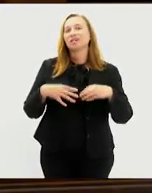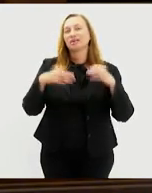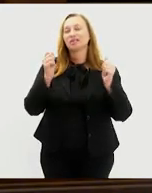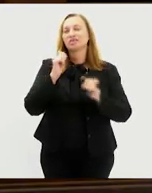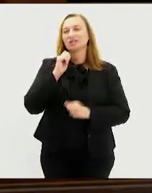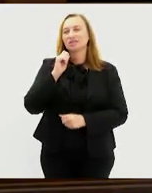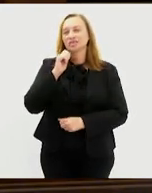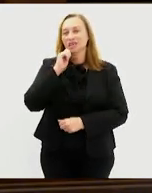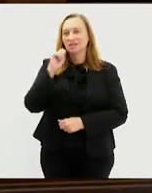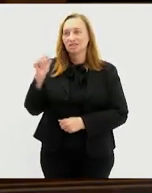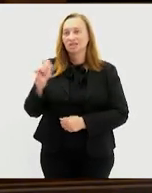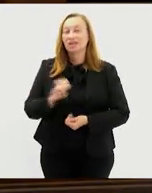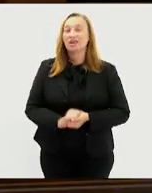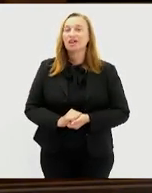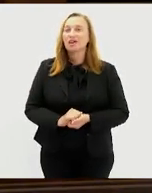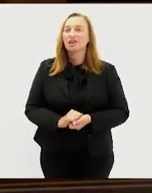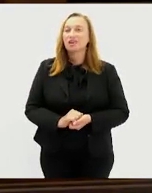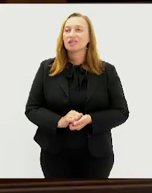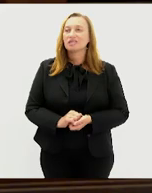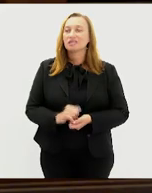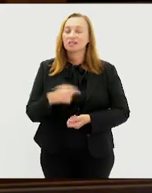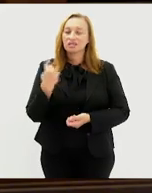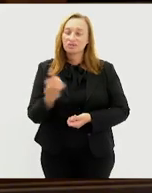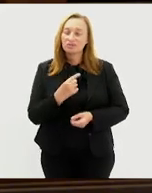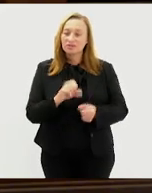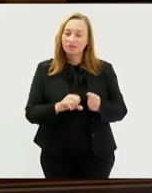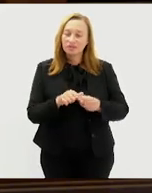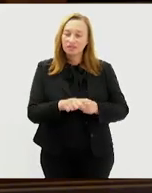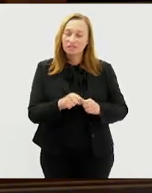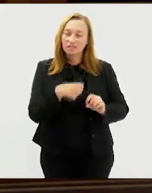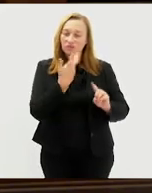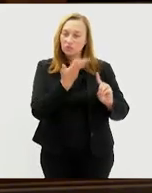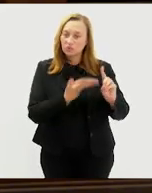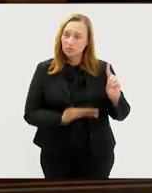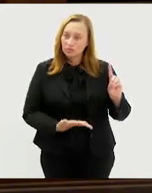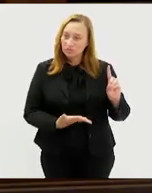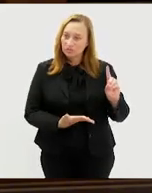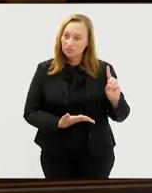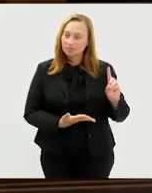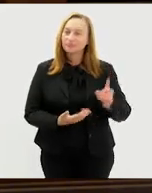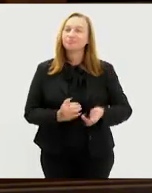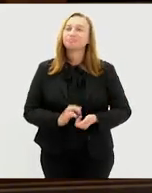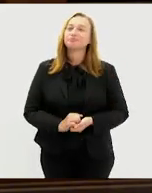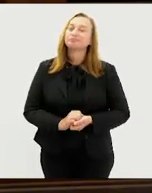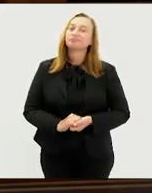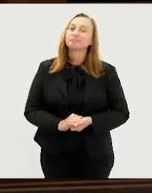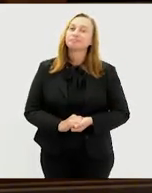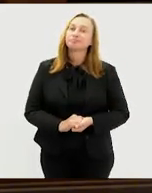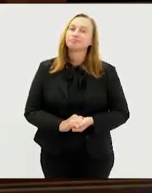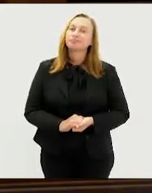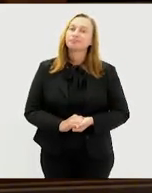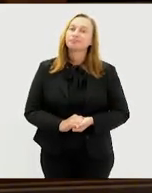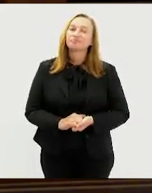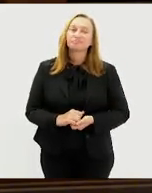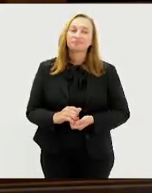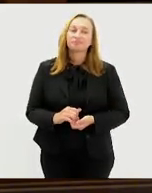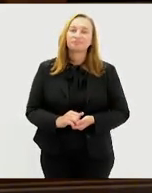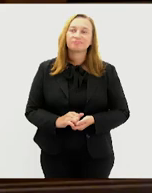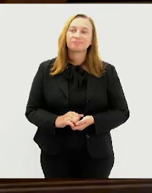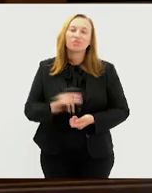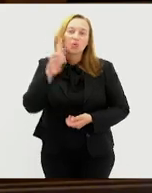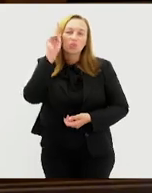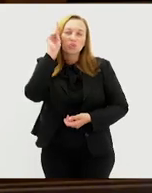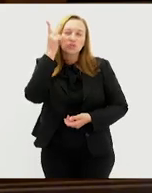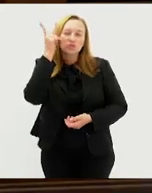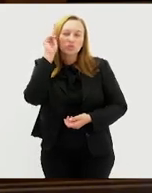necessária para que realizemos aqui sessões solenes porque guarda um